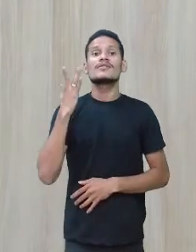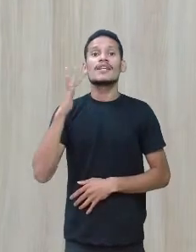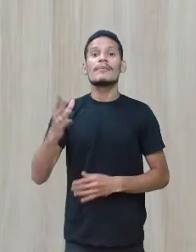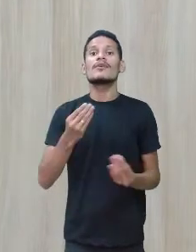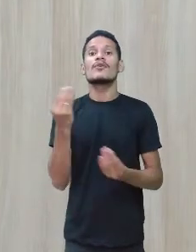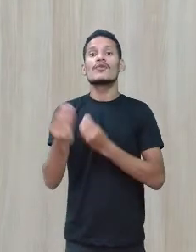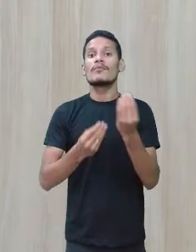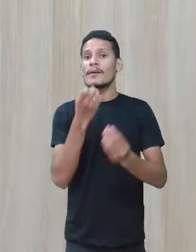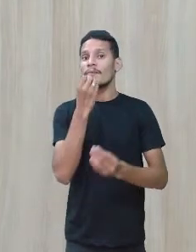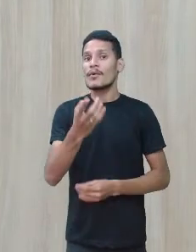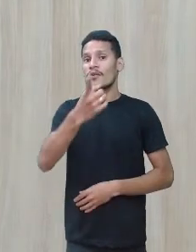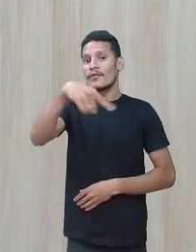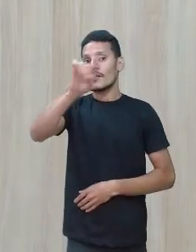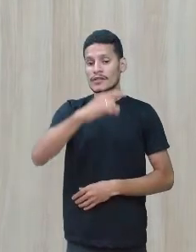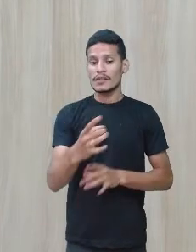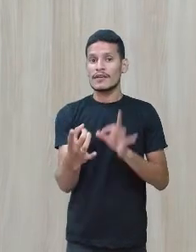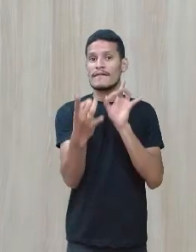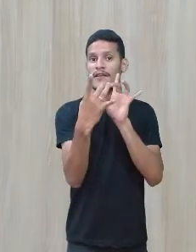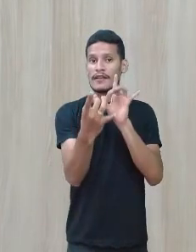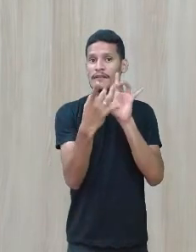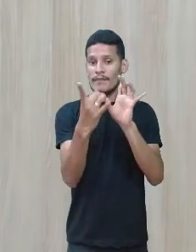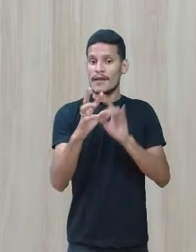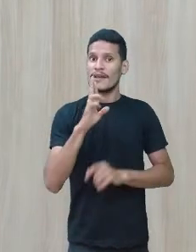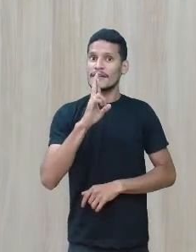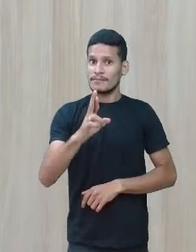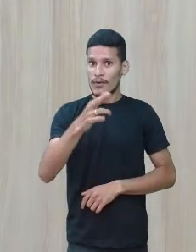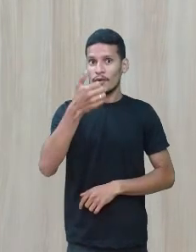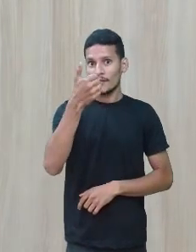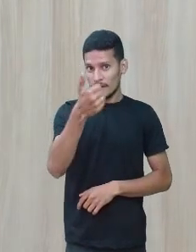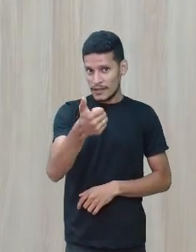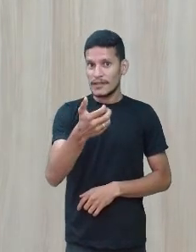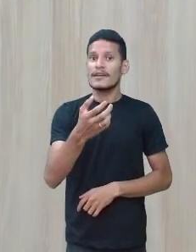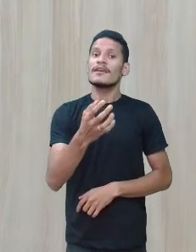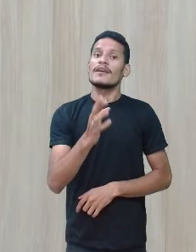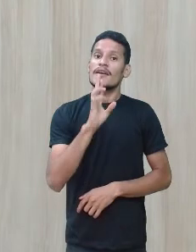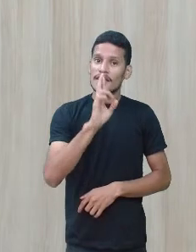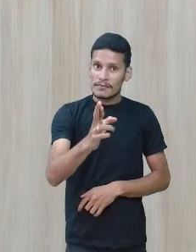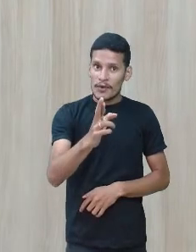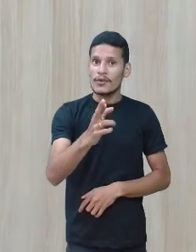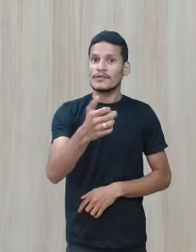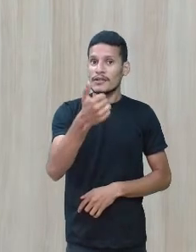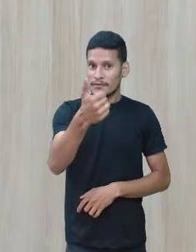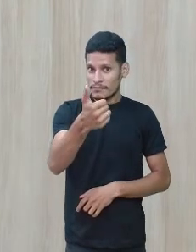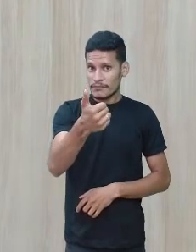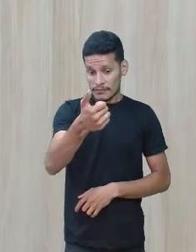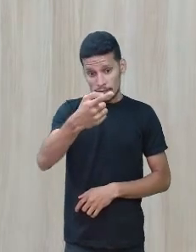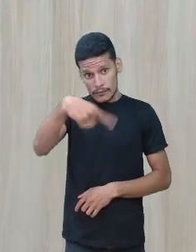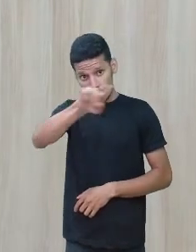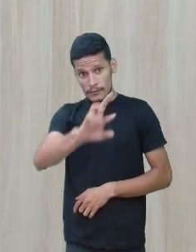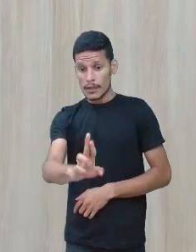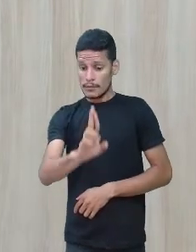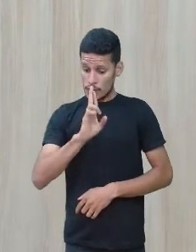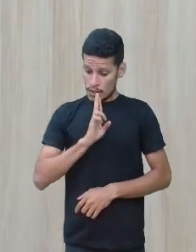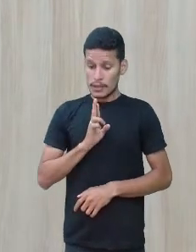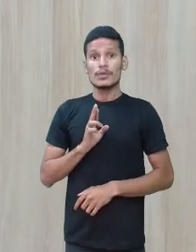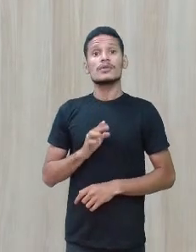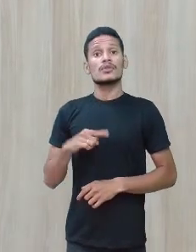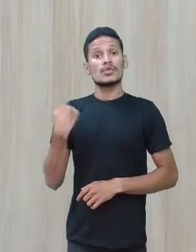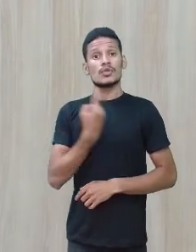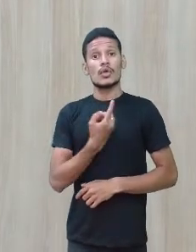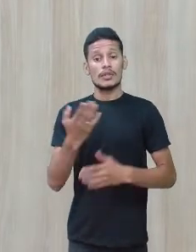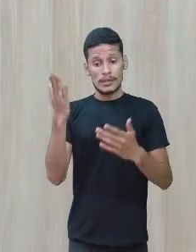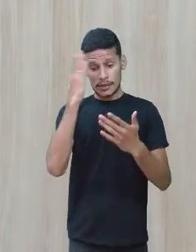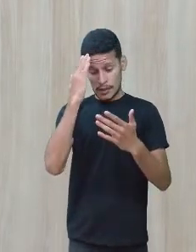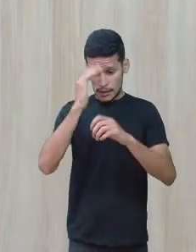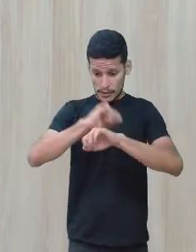quanto é bom ver o feedback de vocês, a resposta, porque vocês estão respondendo e a gente sabe e a gente entende que vocês